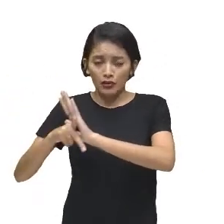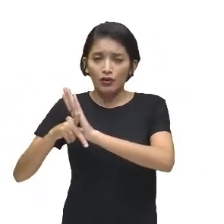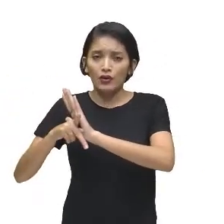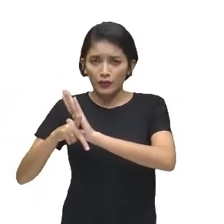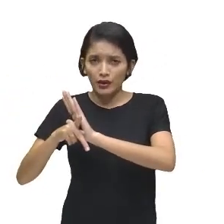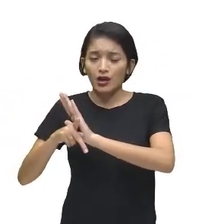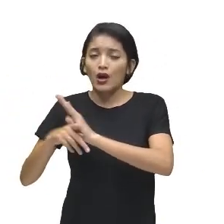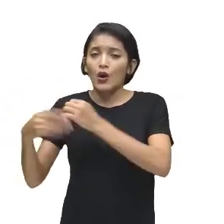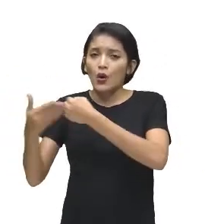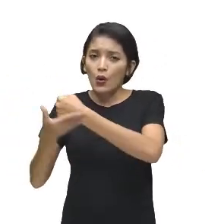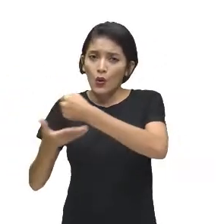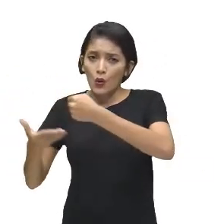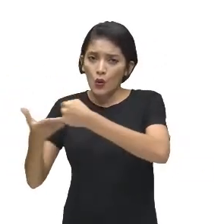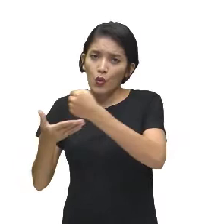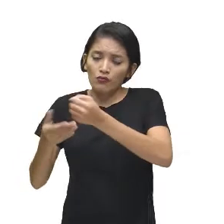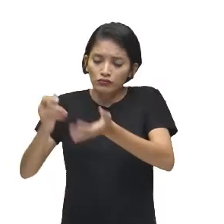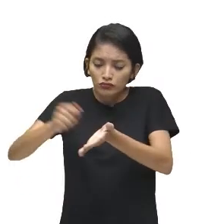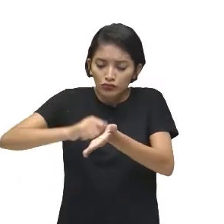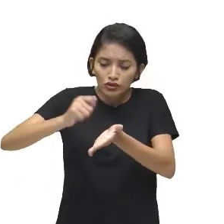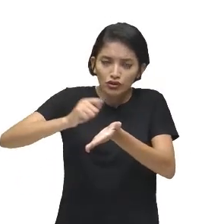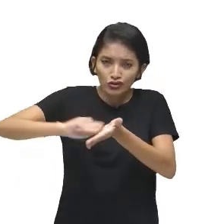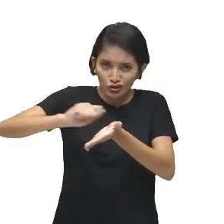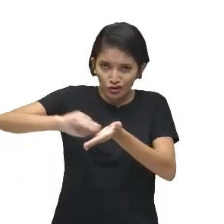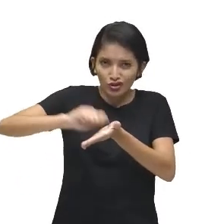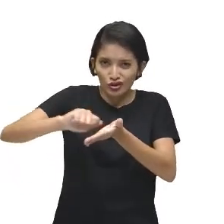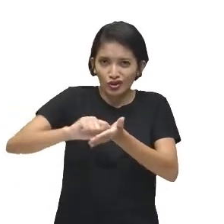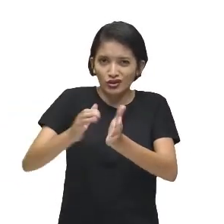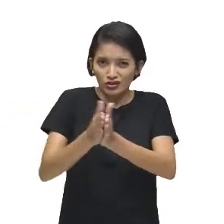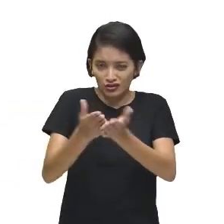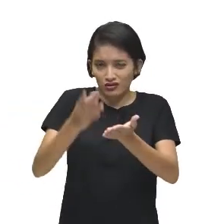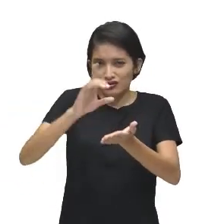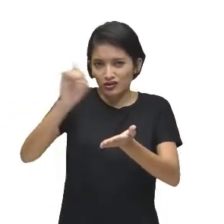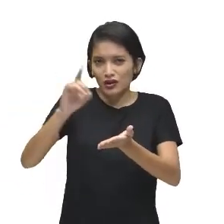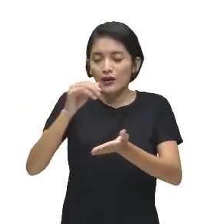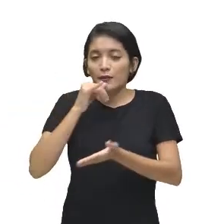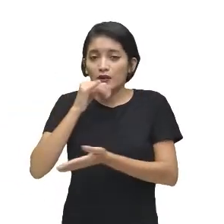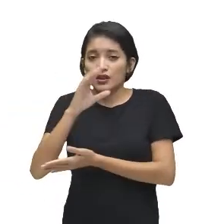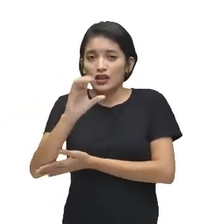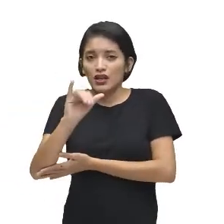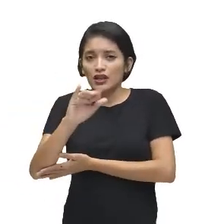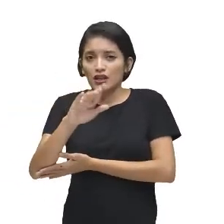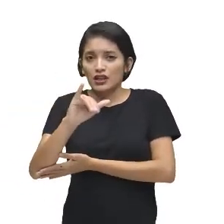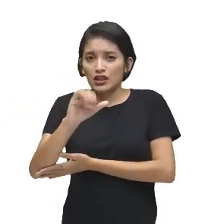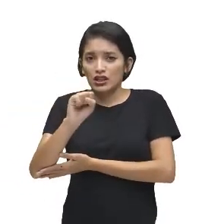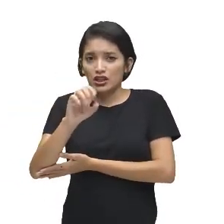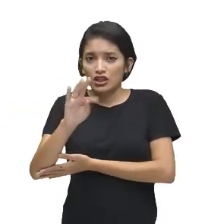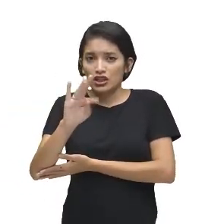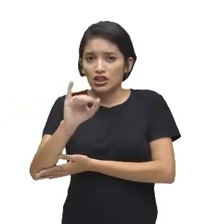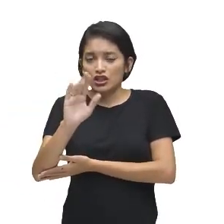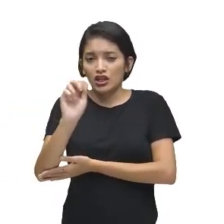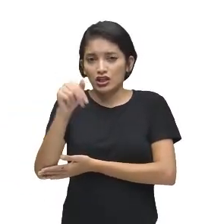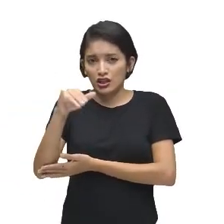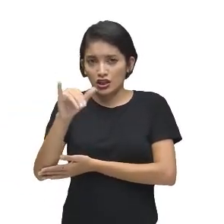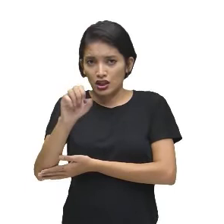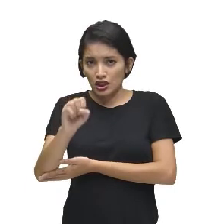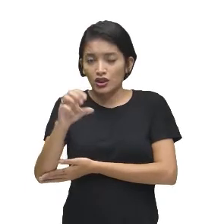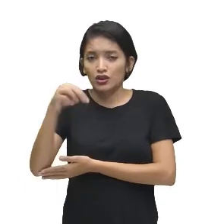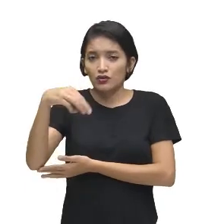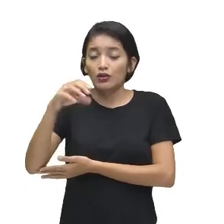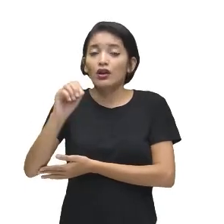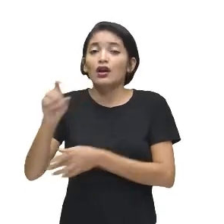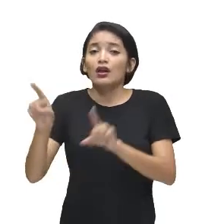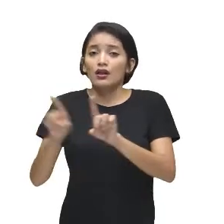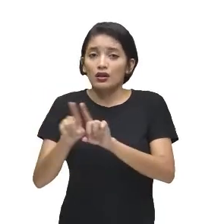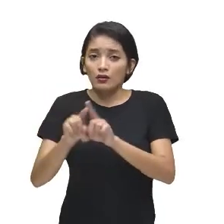são baseadas em escritos sagrados, né? O cristianismo através da Bíblia, o judaísmo através da Torá,